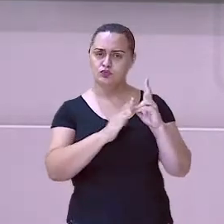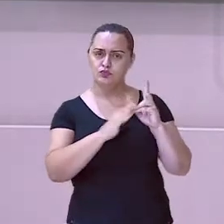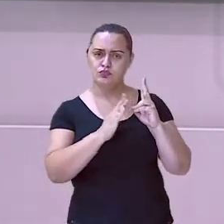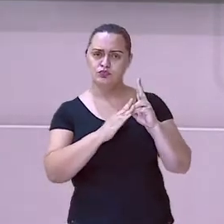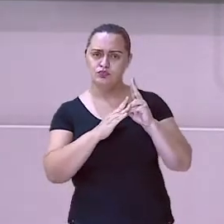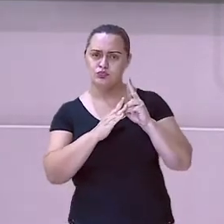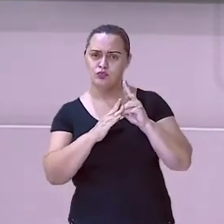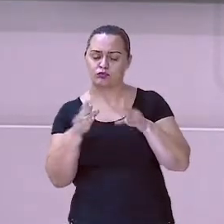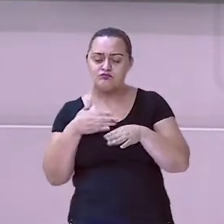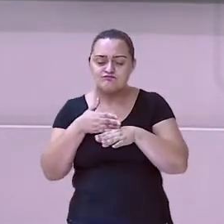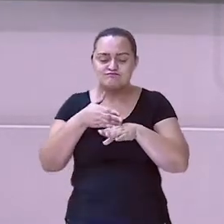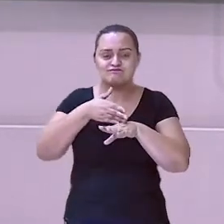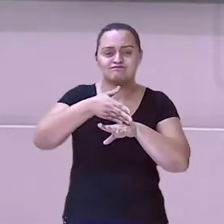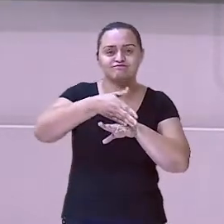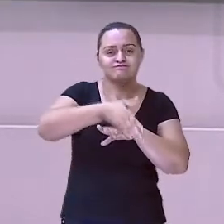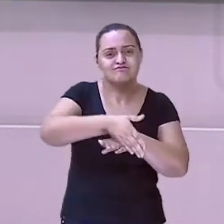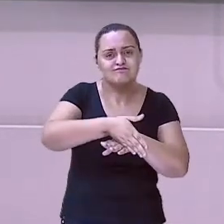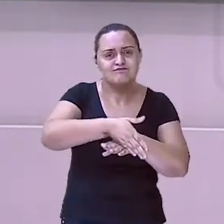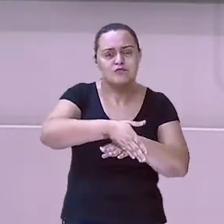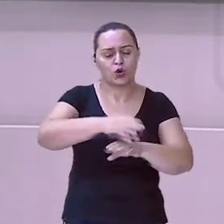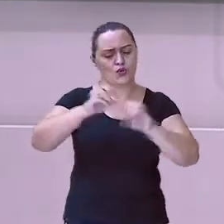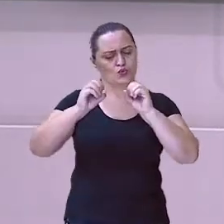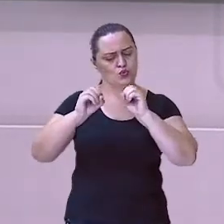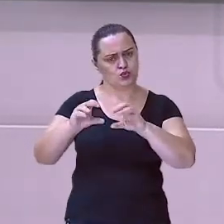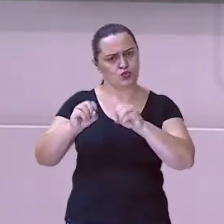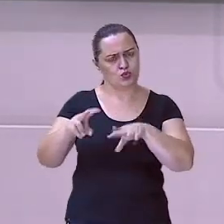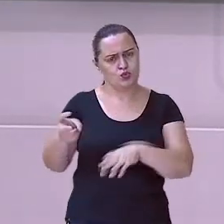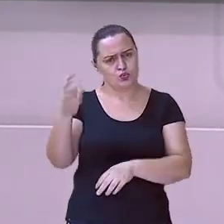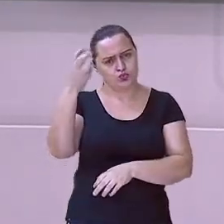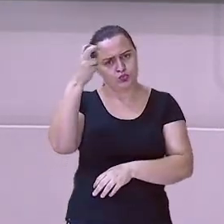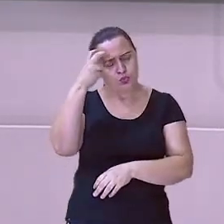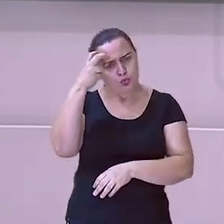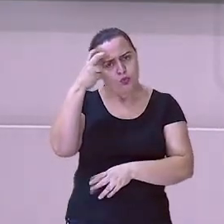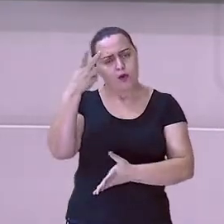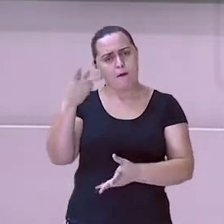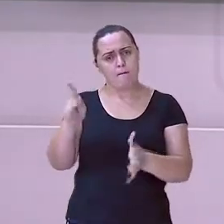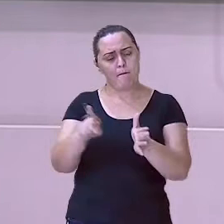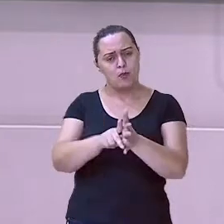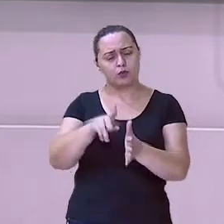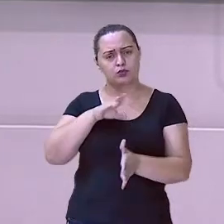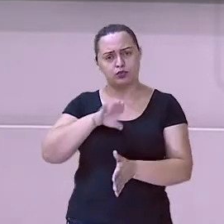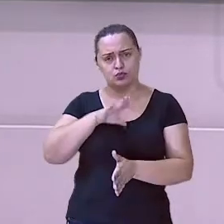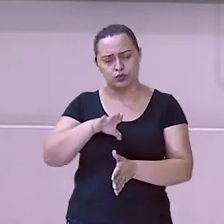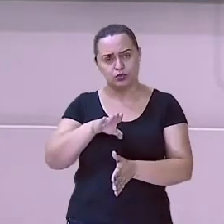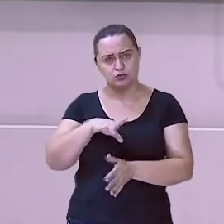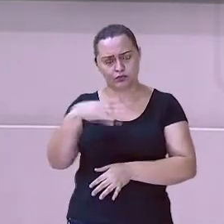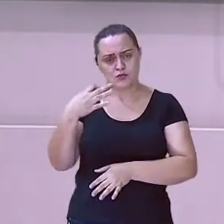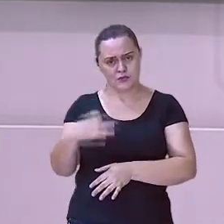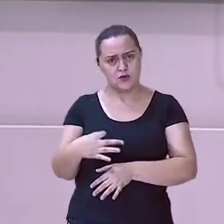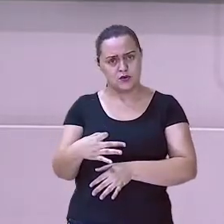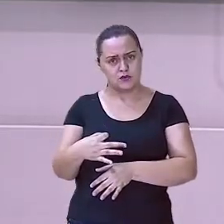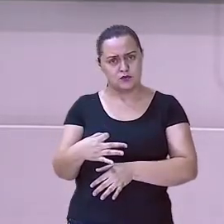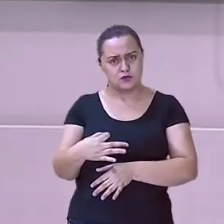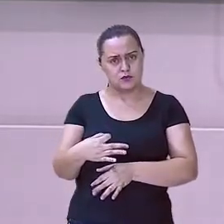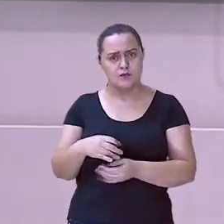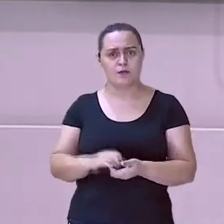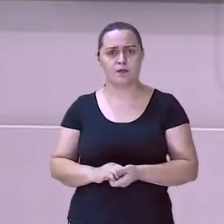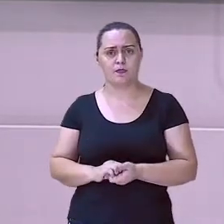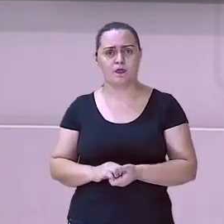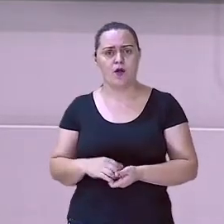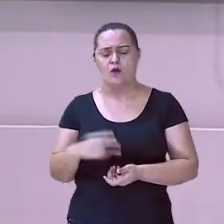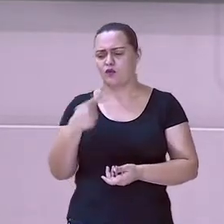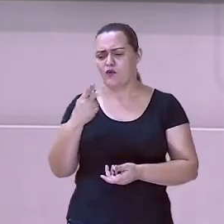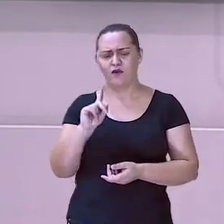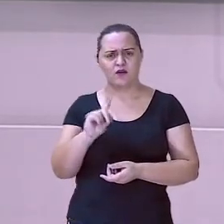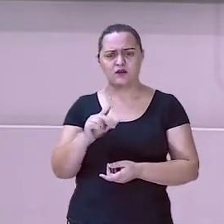adentraram, impuseram a sua cultura, modificaram. Eu não estou aqui para questionar ou dizer se isso foi